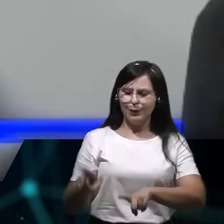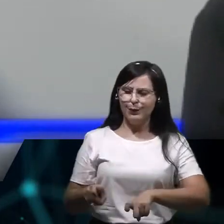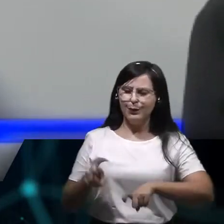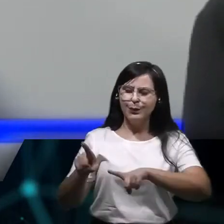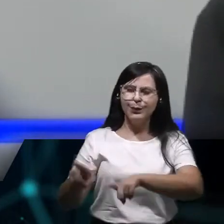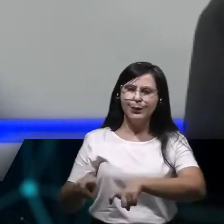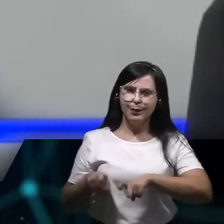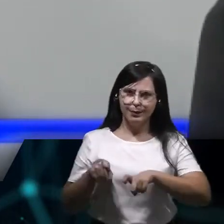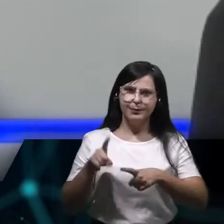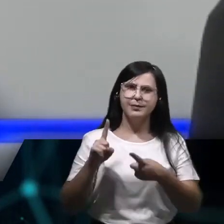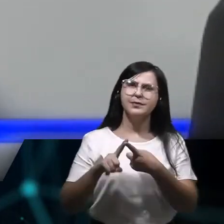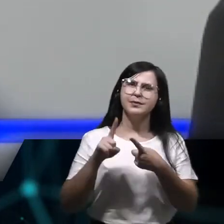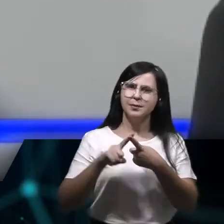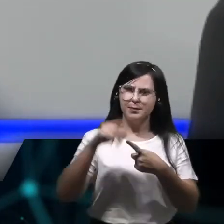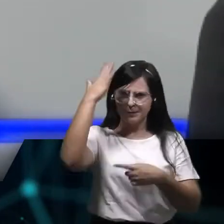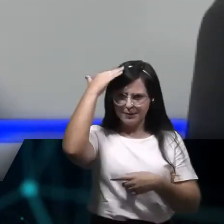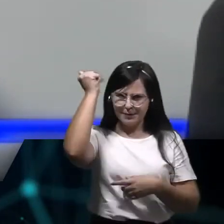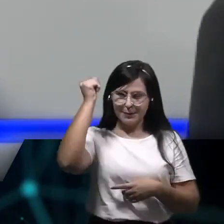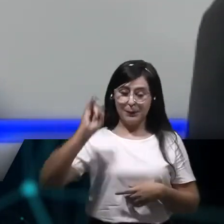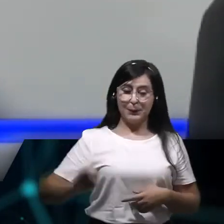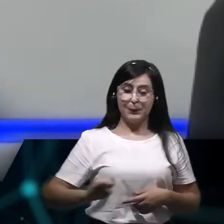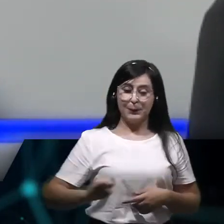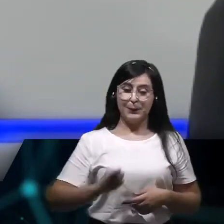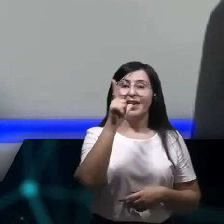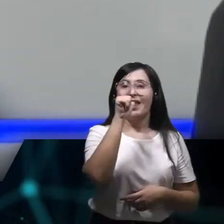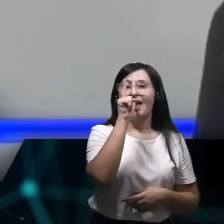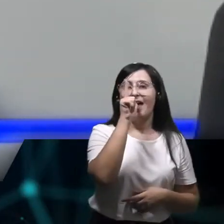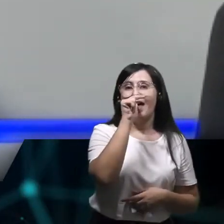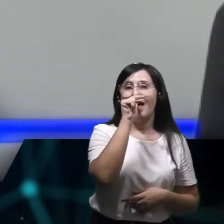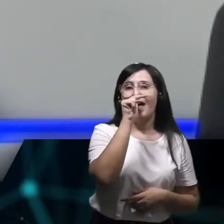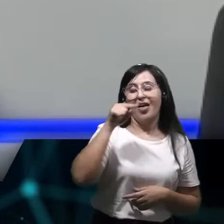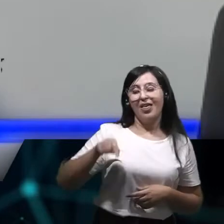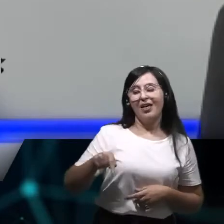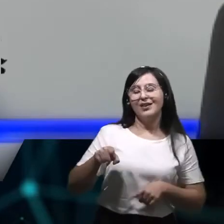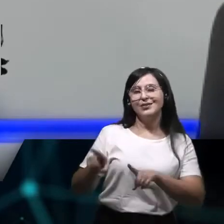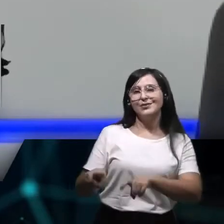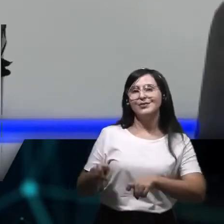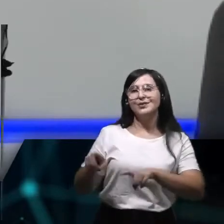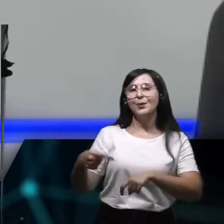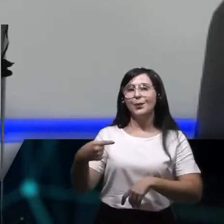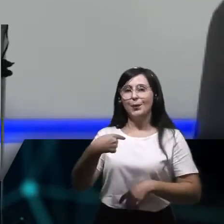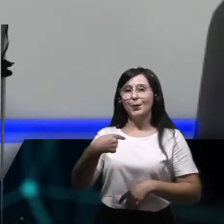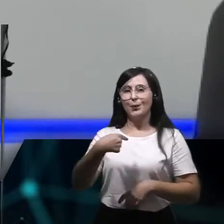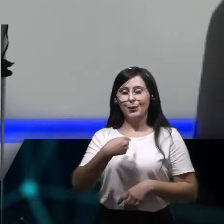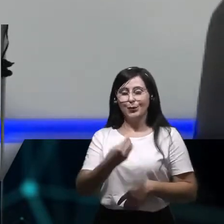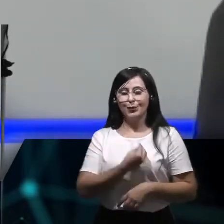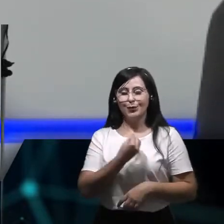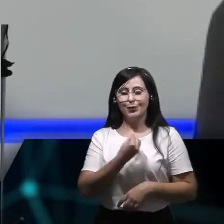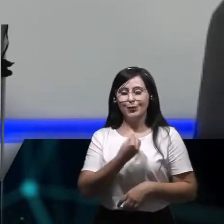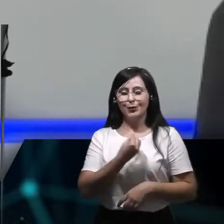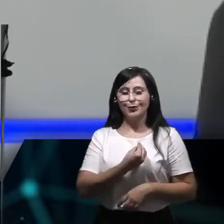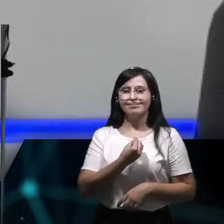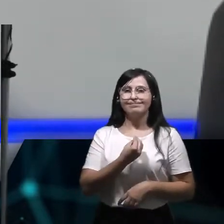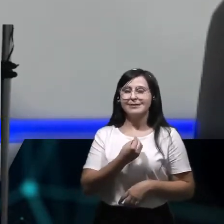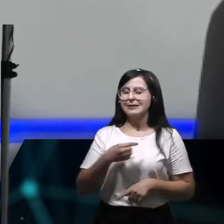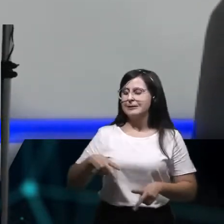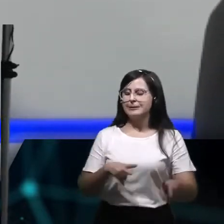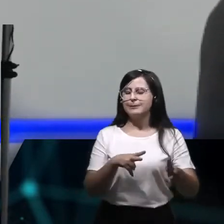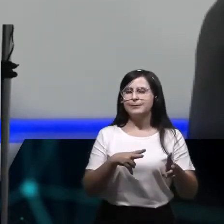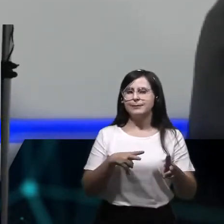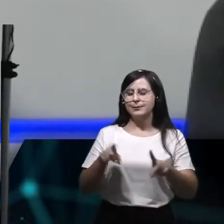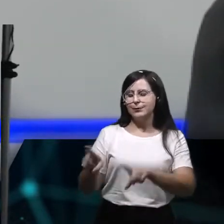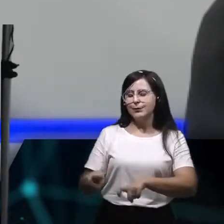a importância de água no campo. Que eu vivi minha vida no campo. E estou fazendo minha